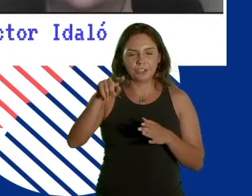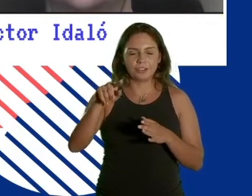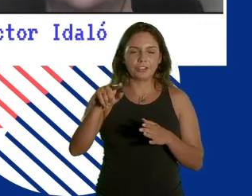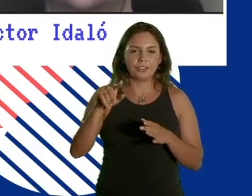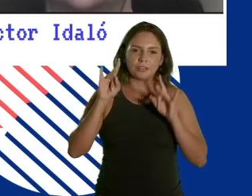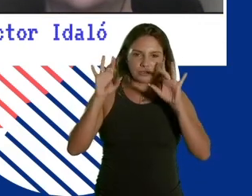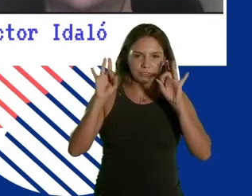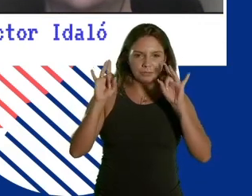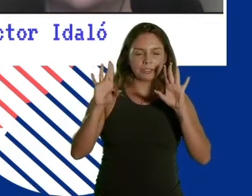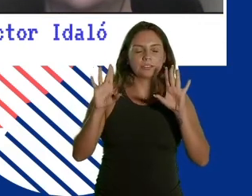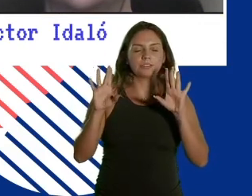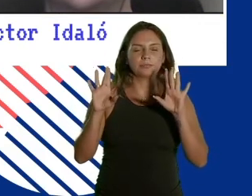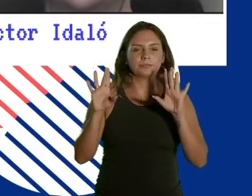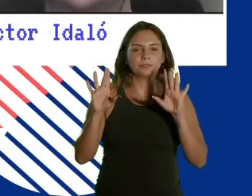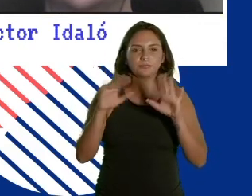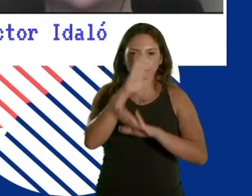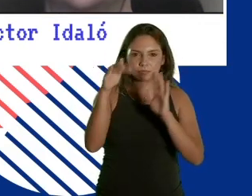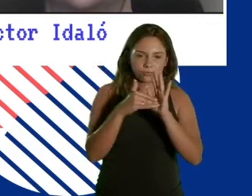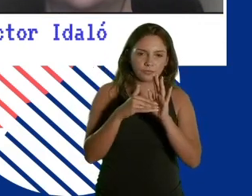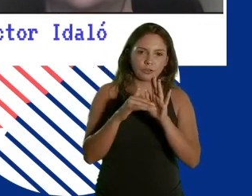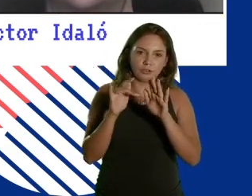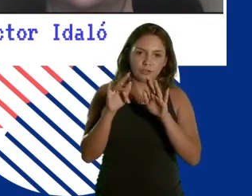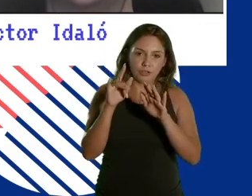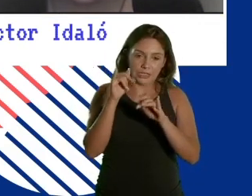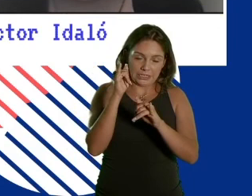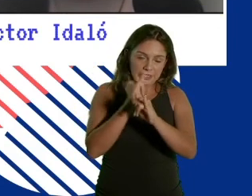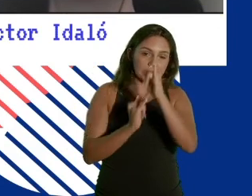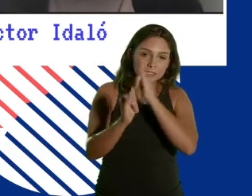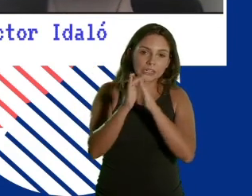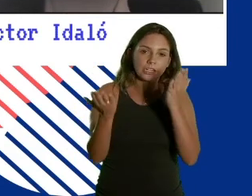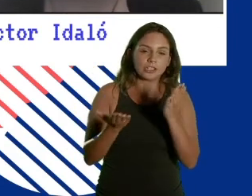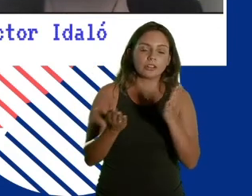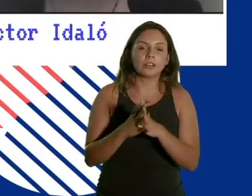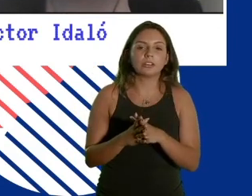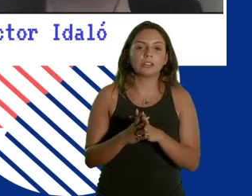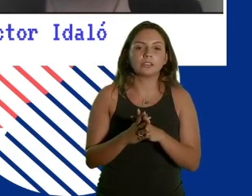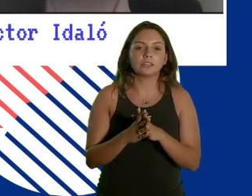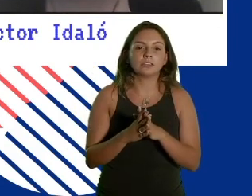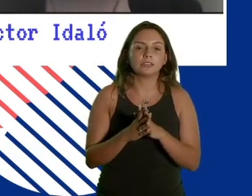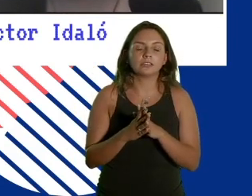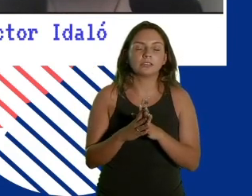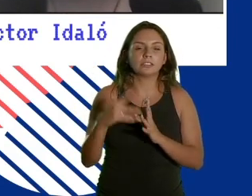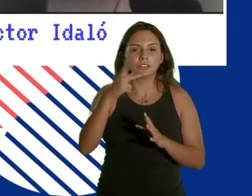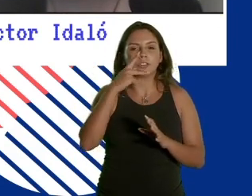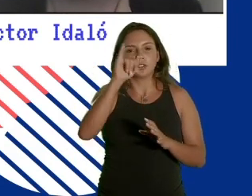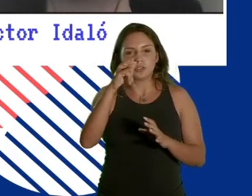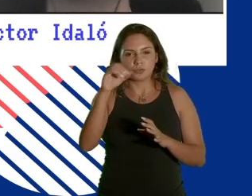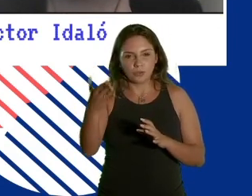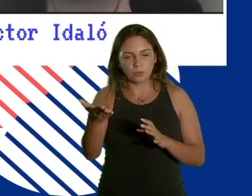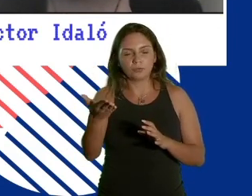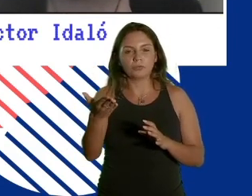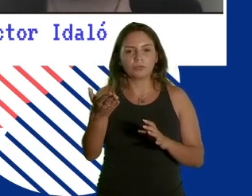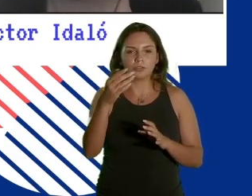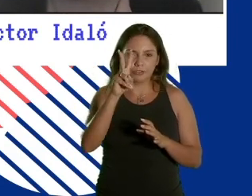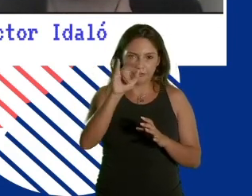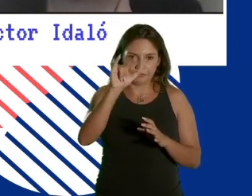edição especialíssima, toda feita virtualmente, nesse momento. Nós falamos com João Vitor Idaló e